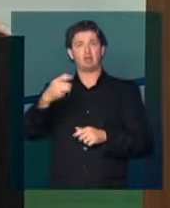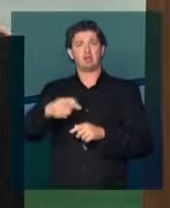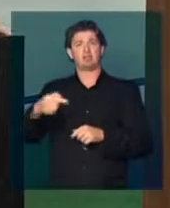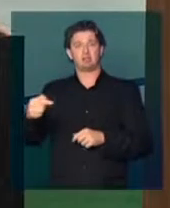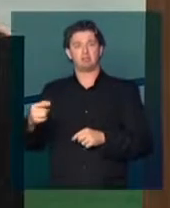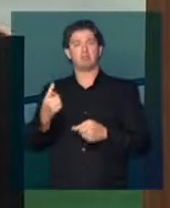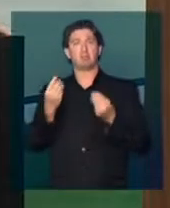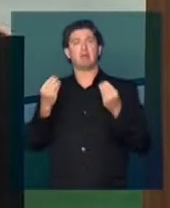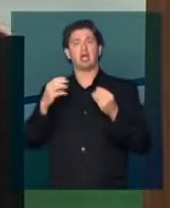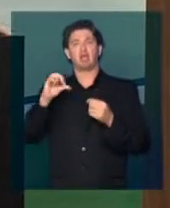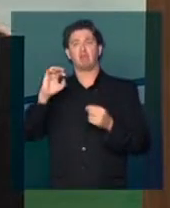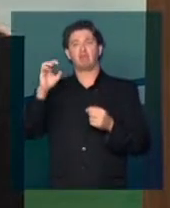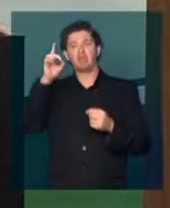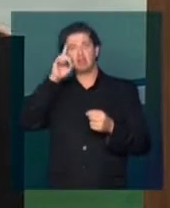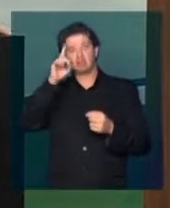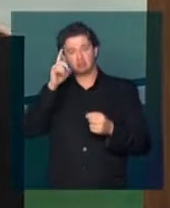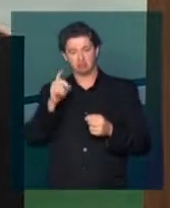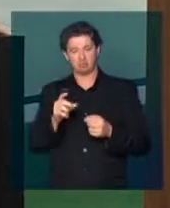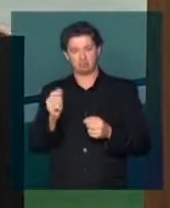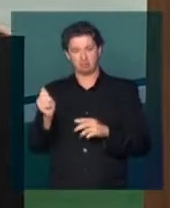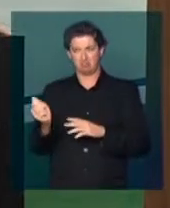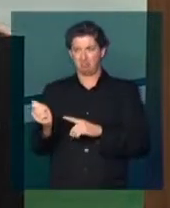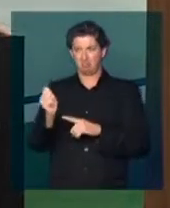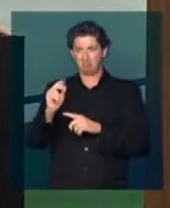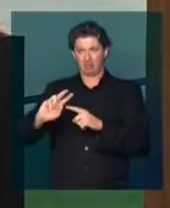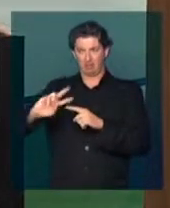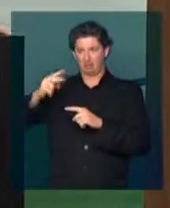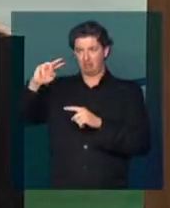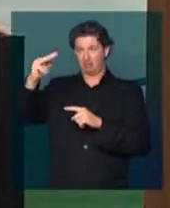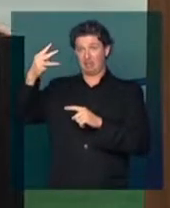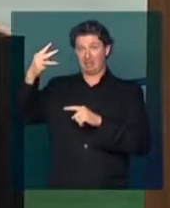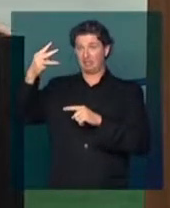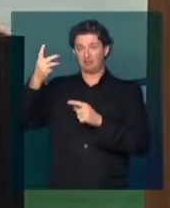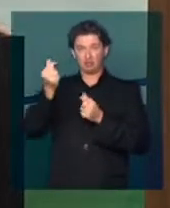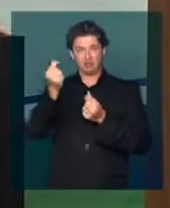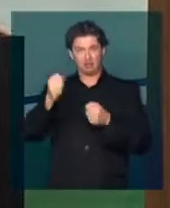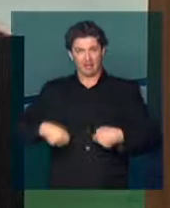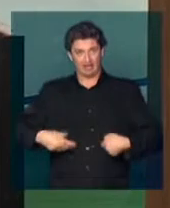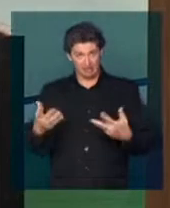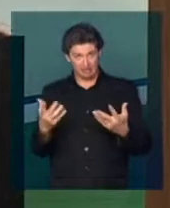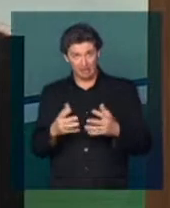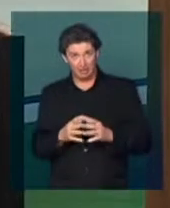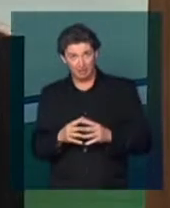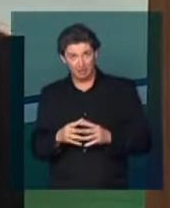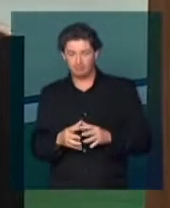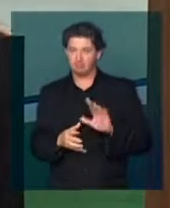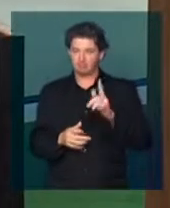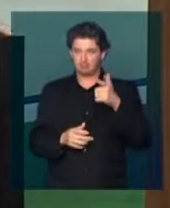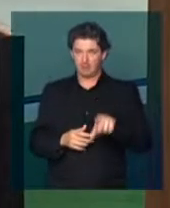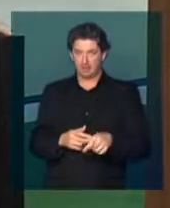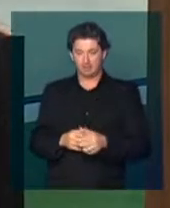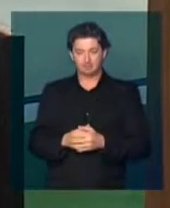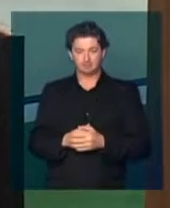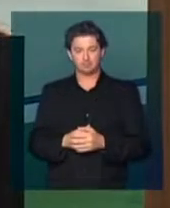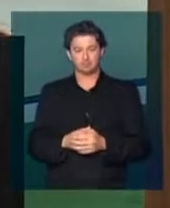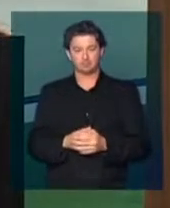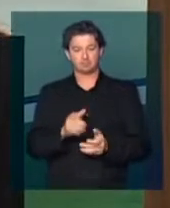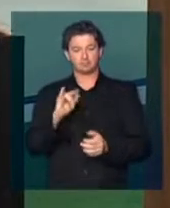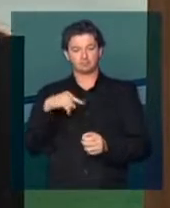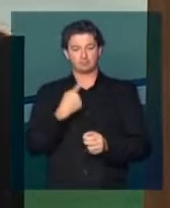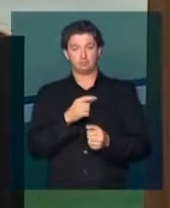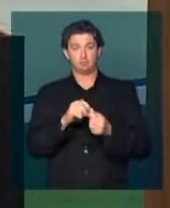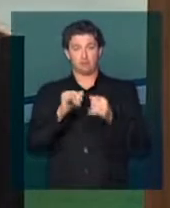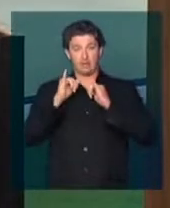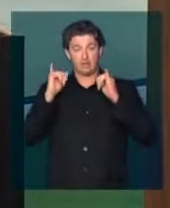que 90 dias? Só para custar 3 vezes o preço? E mais, se nós fizermos